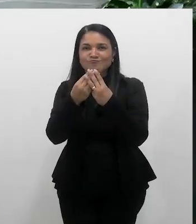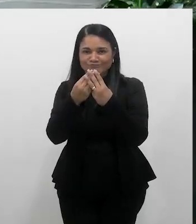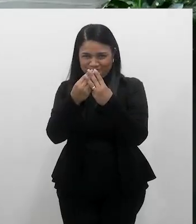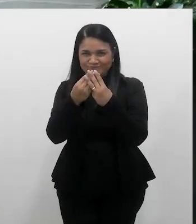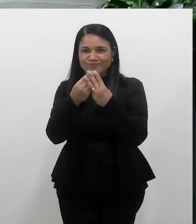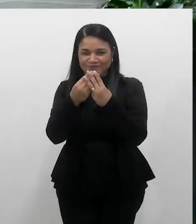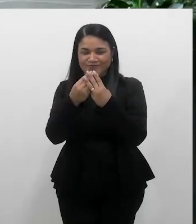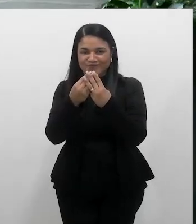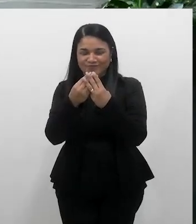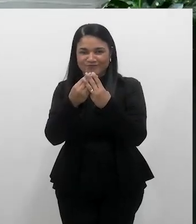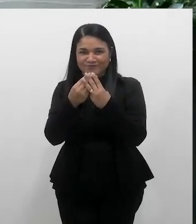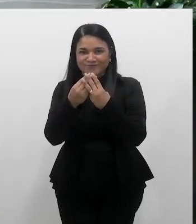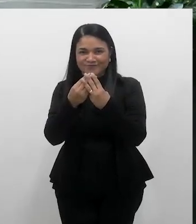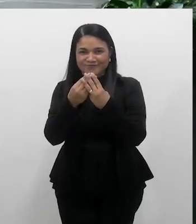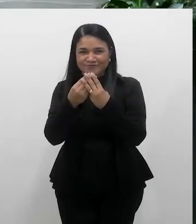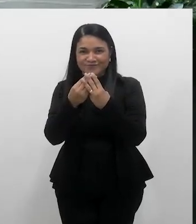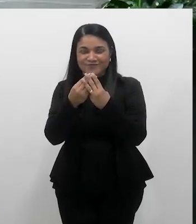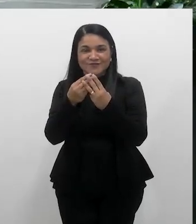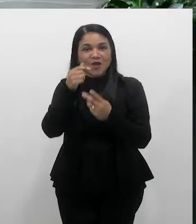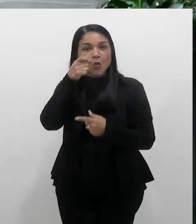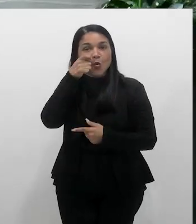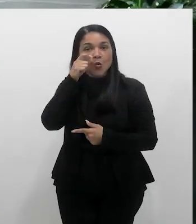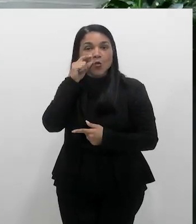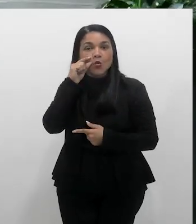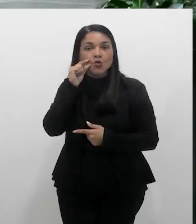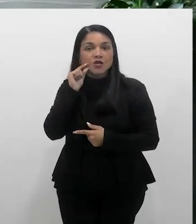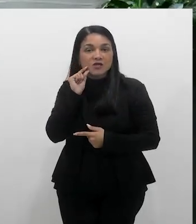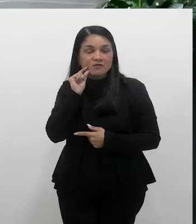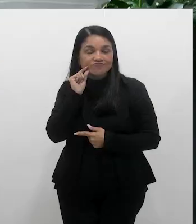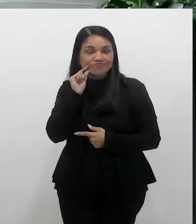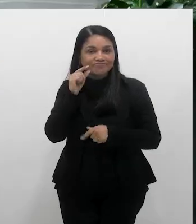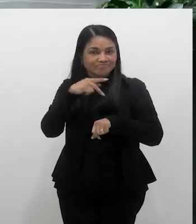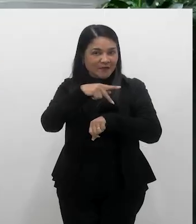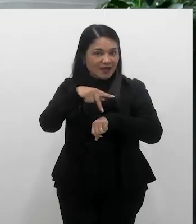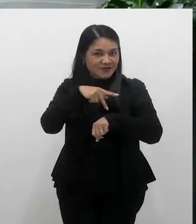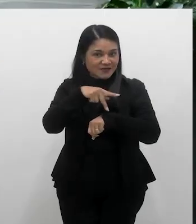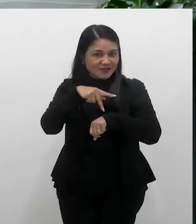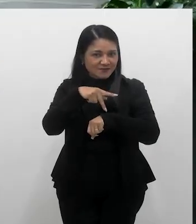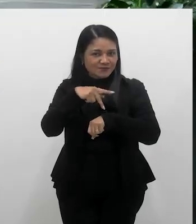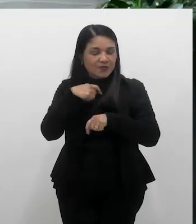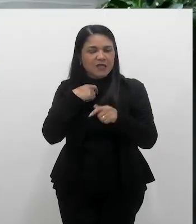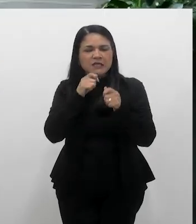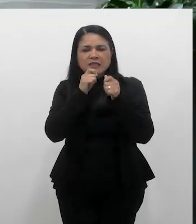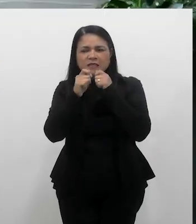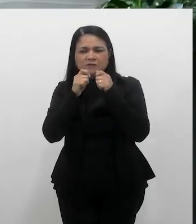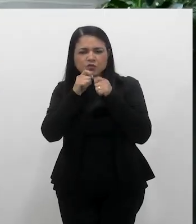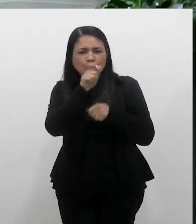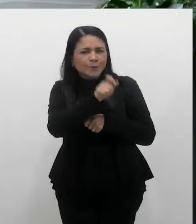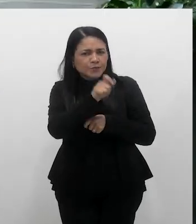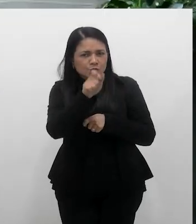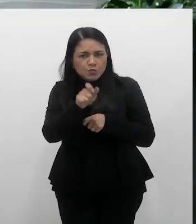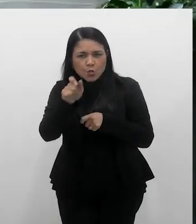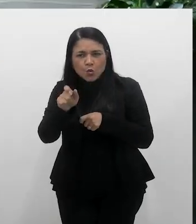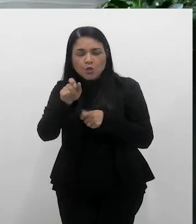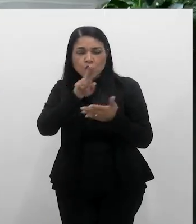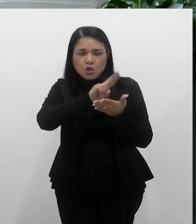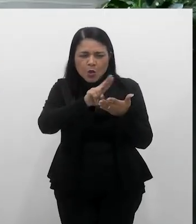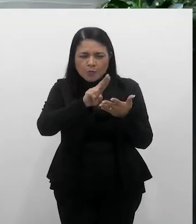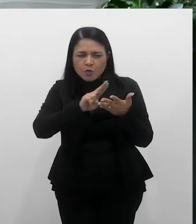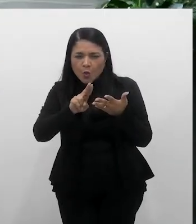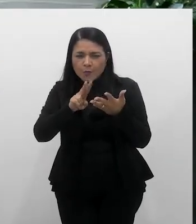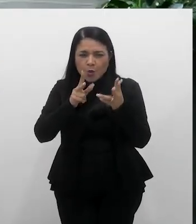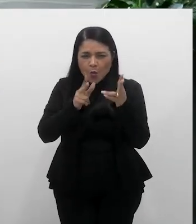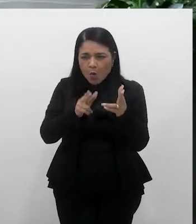né, que sai da Hungria. E ela começou a entrevistar essas pessoas, e a partir